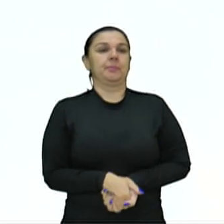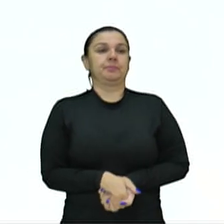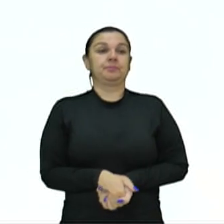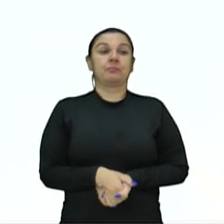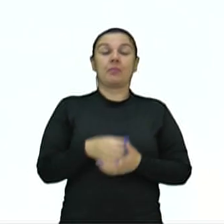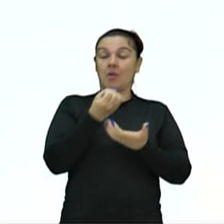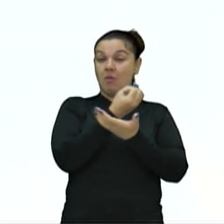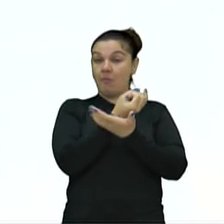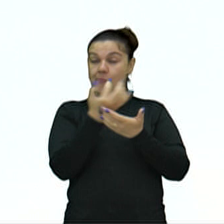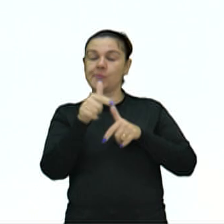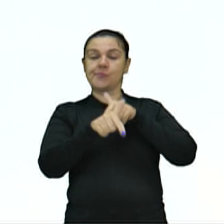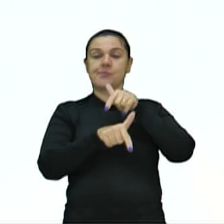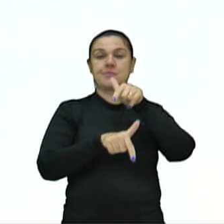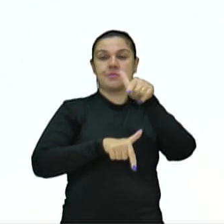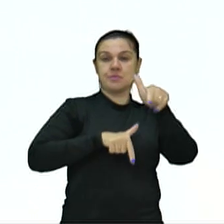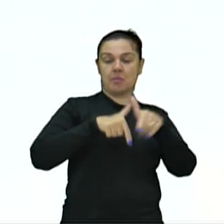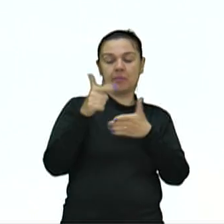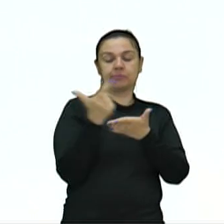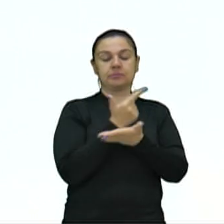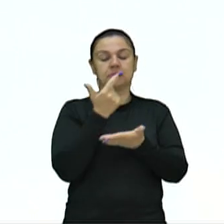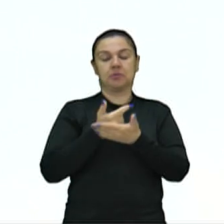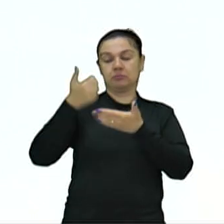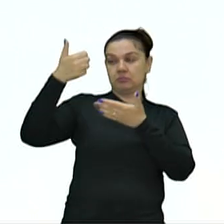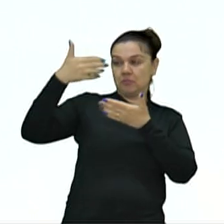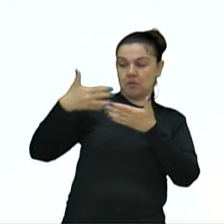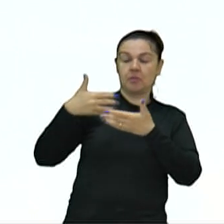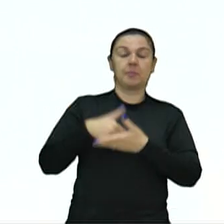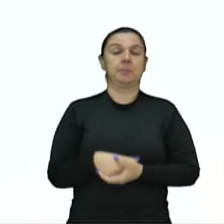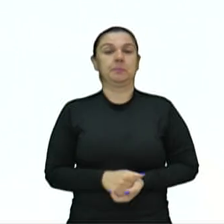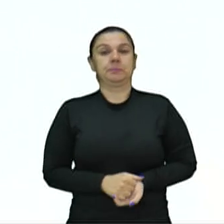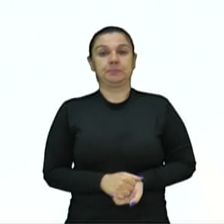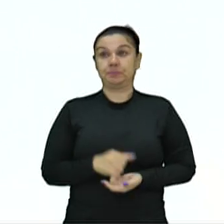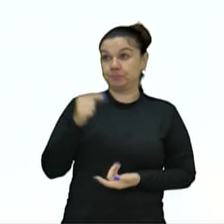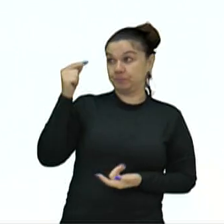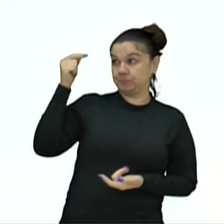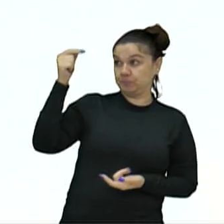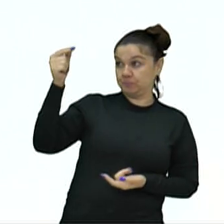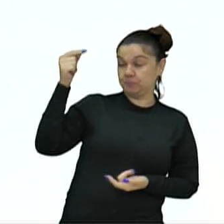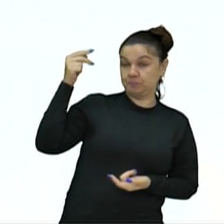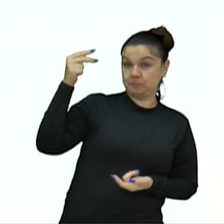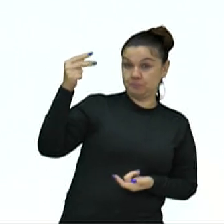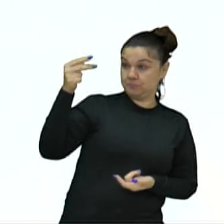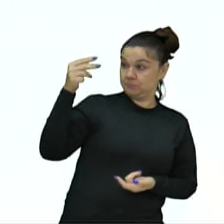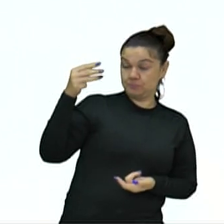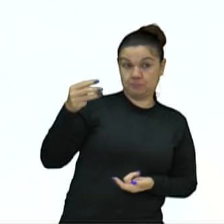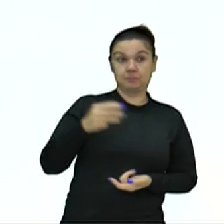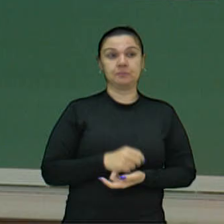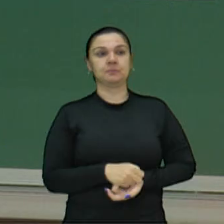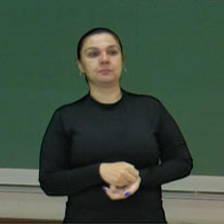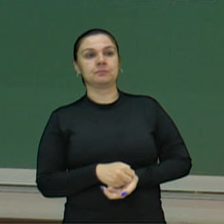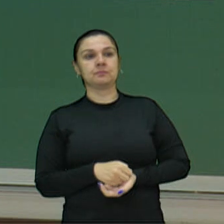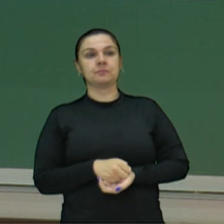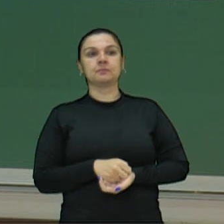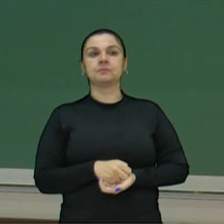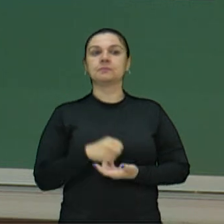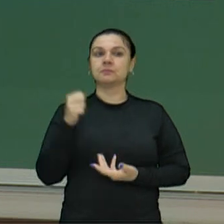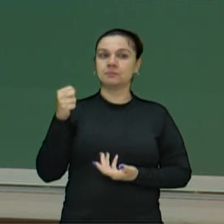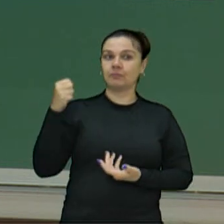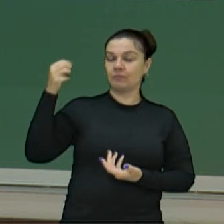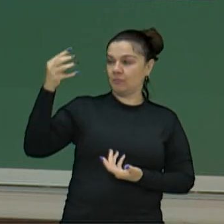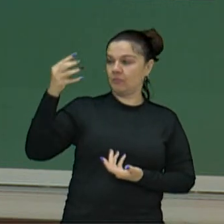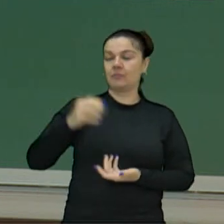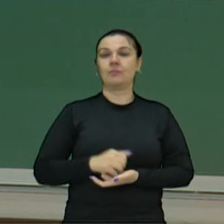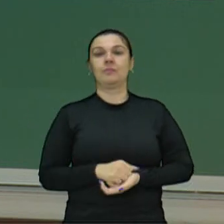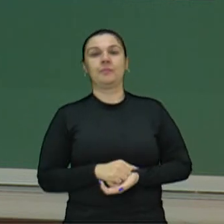Algumas das obras de Michel Foucault são O Nascimento da Clínica, A História da Loucura na Era Clássica, As Palavras e as Coisas